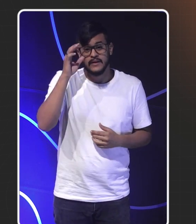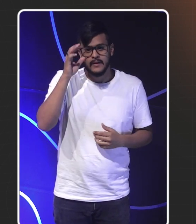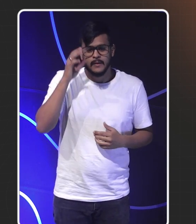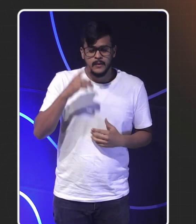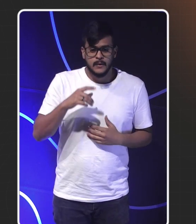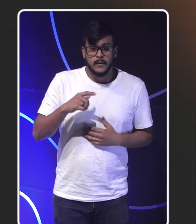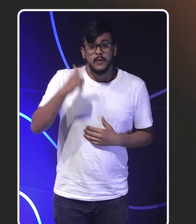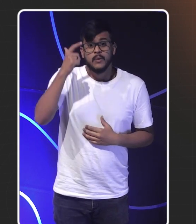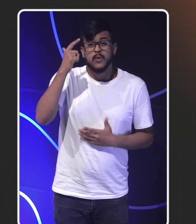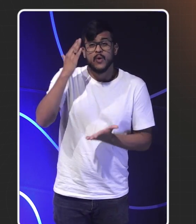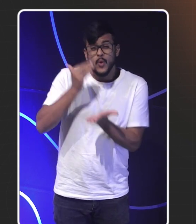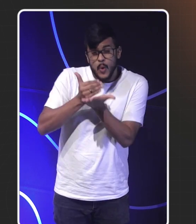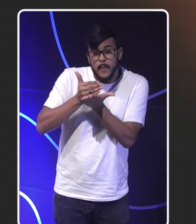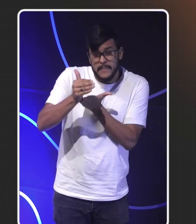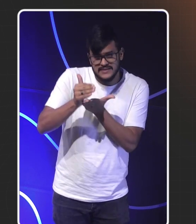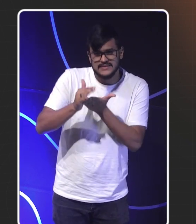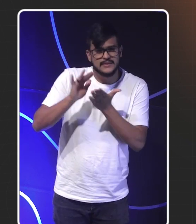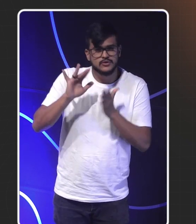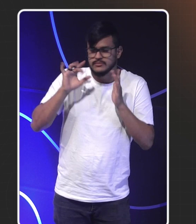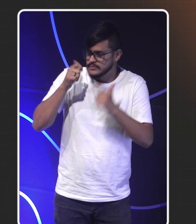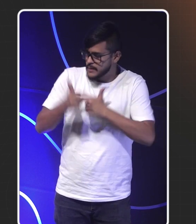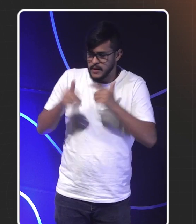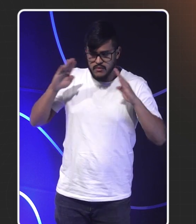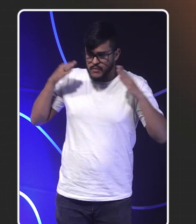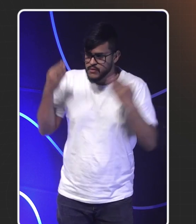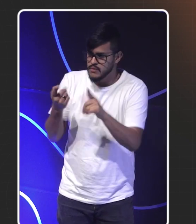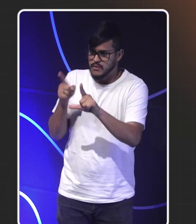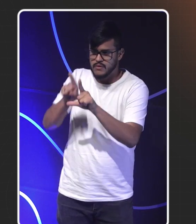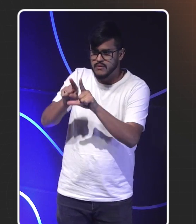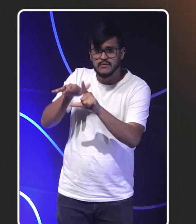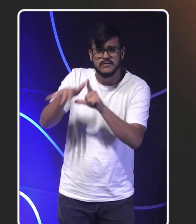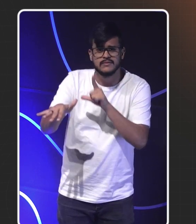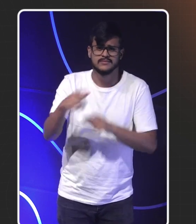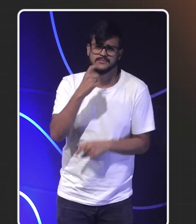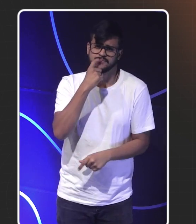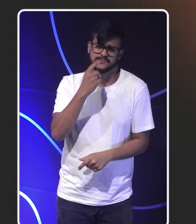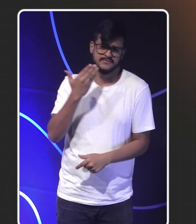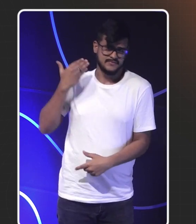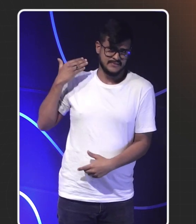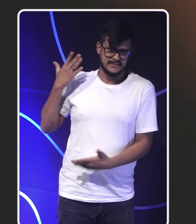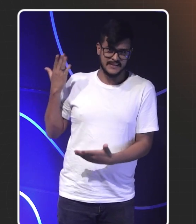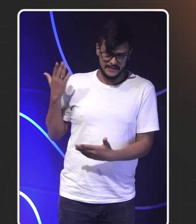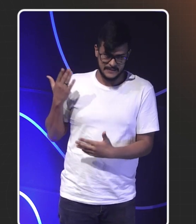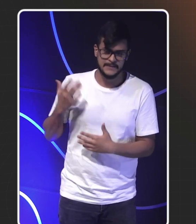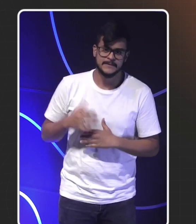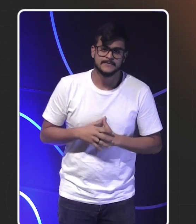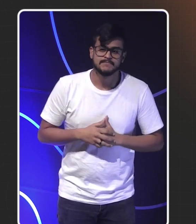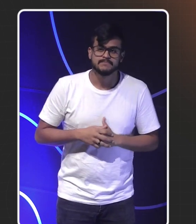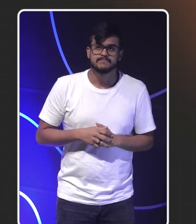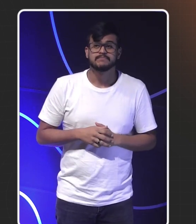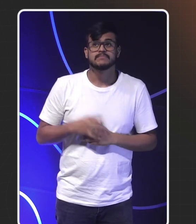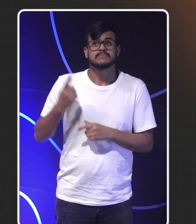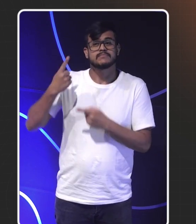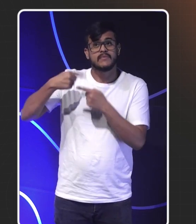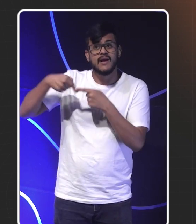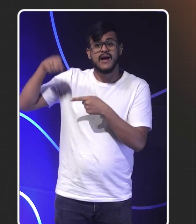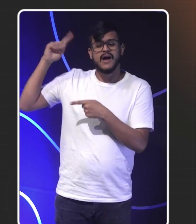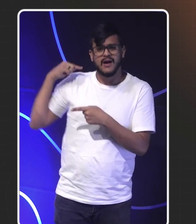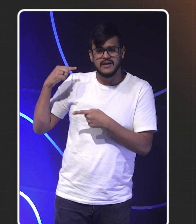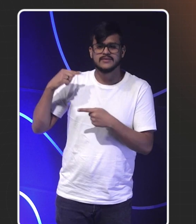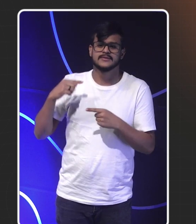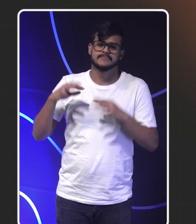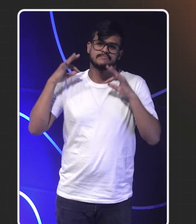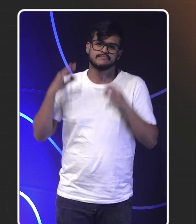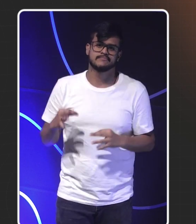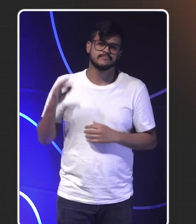a viver de criação de conteúdo muito recentemente. E antes disso, eu senti uma